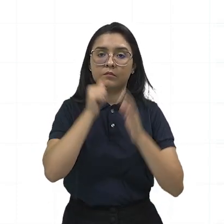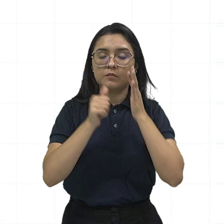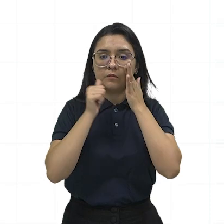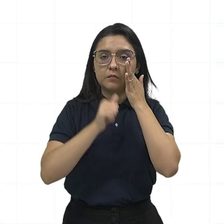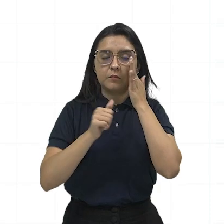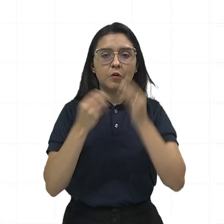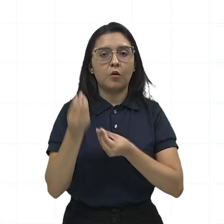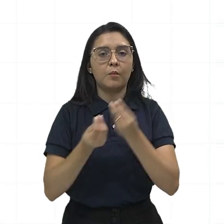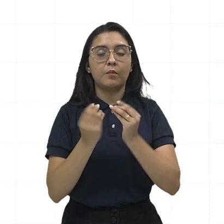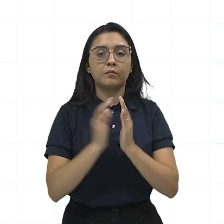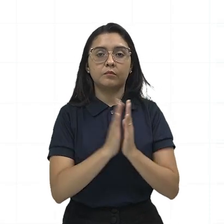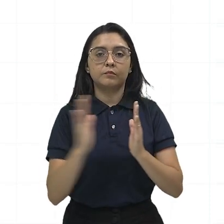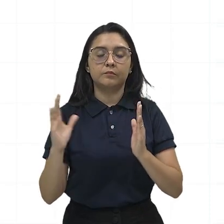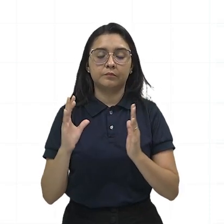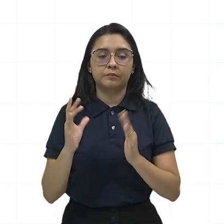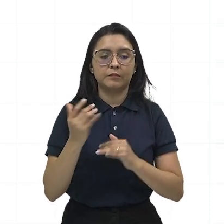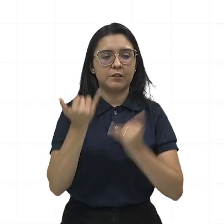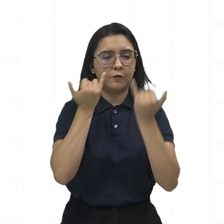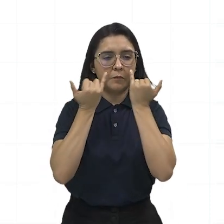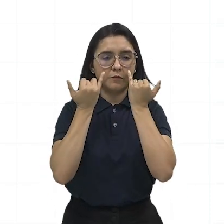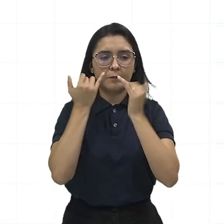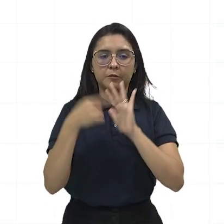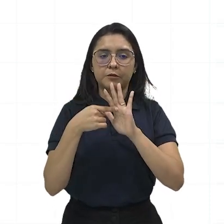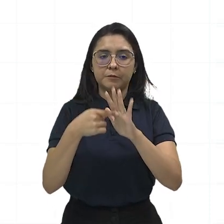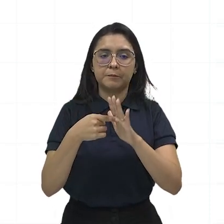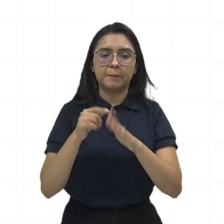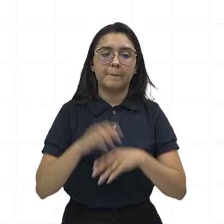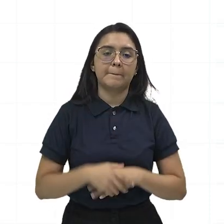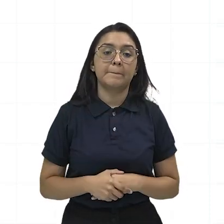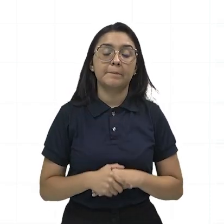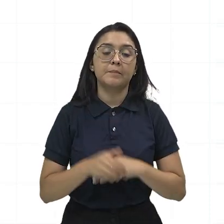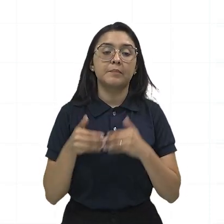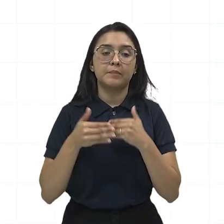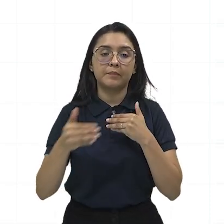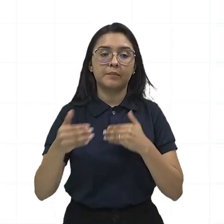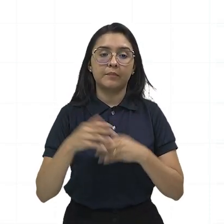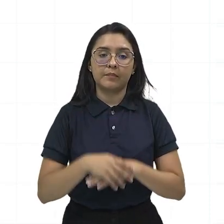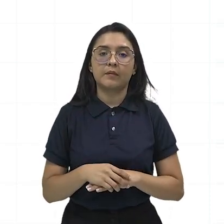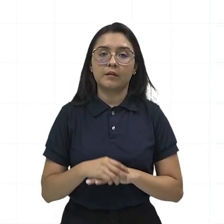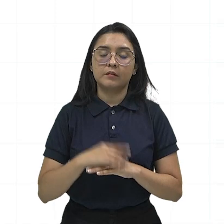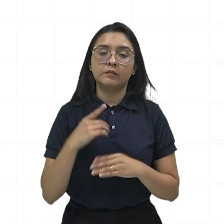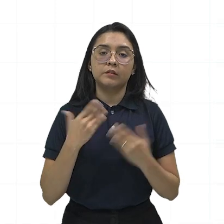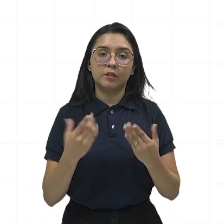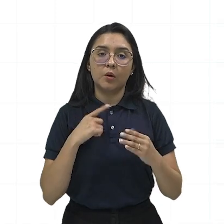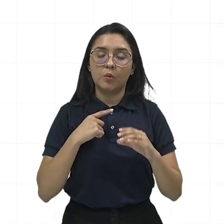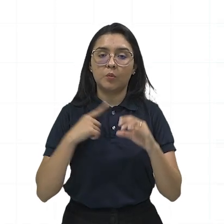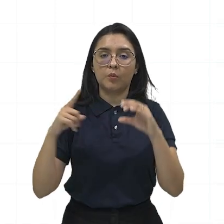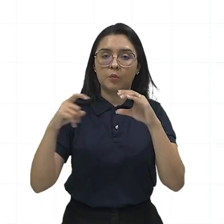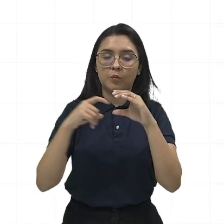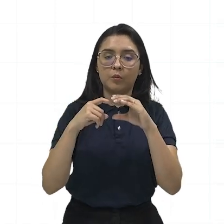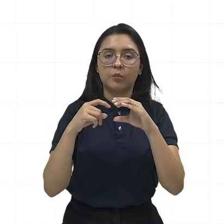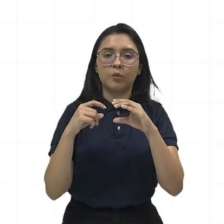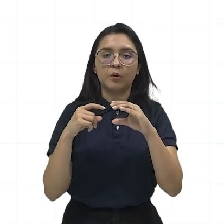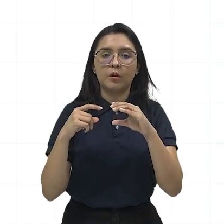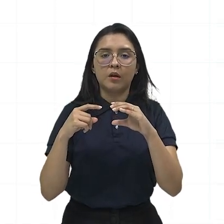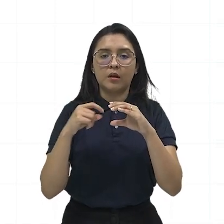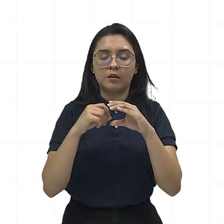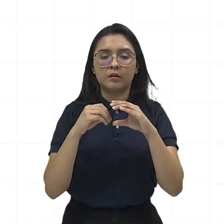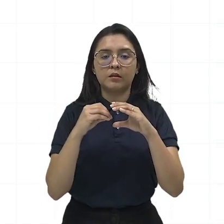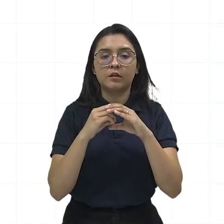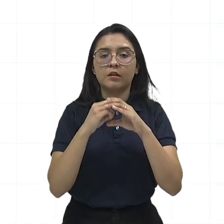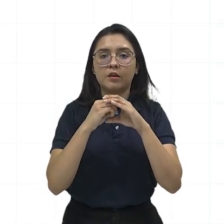de formação. Dando continuidade, o núcleo do espermatozoide aumenta de volume, originando